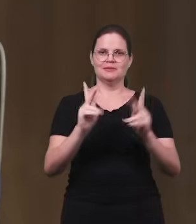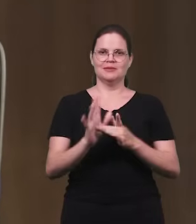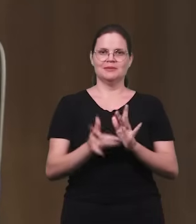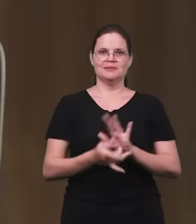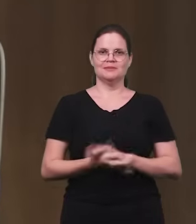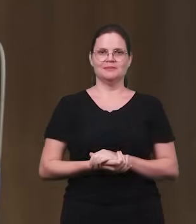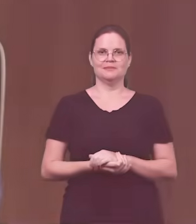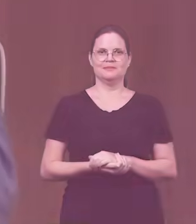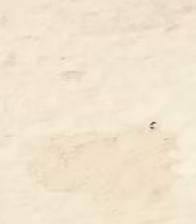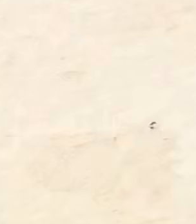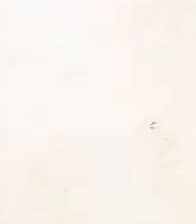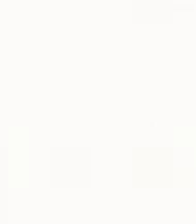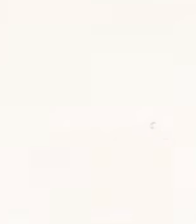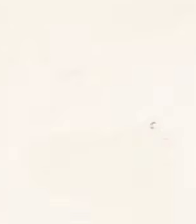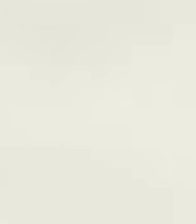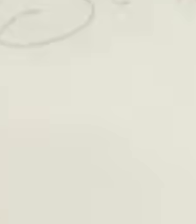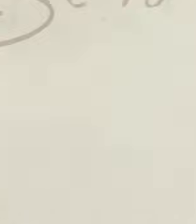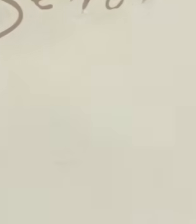paz do Senhor.